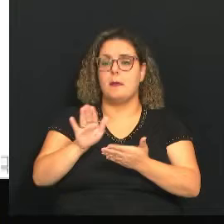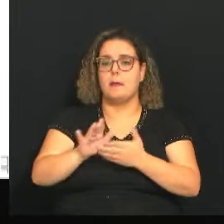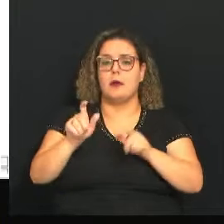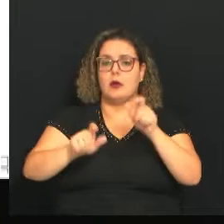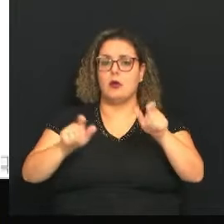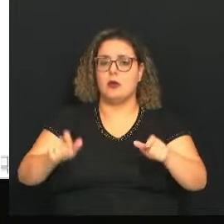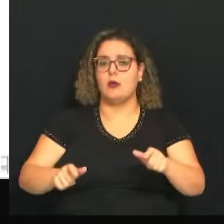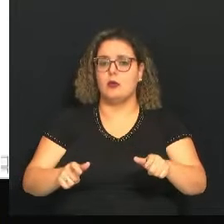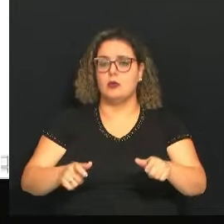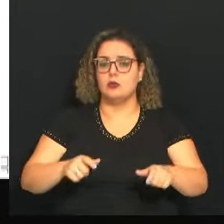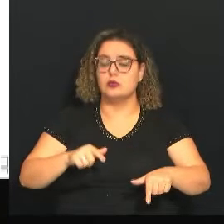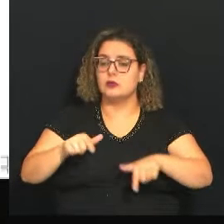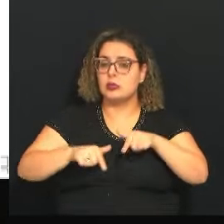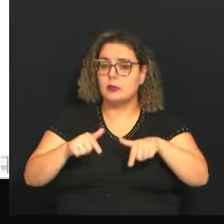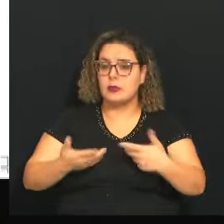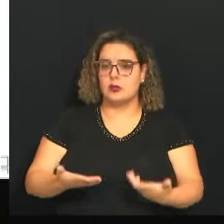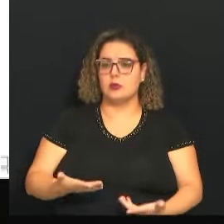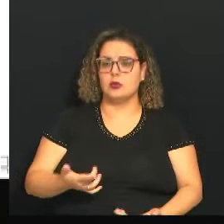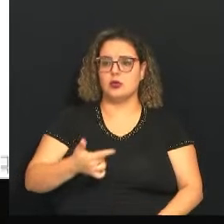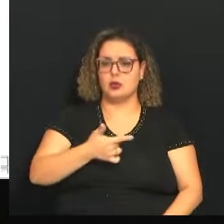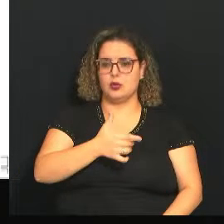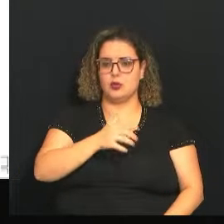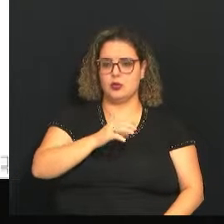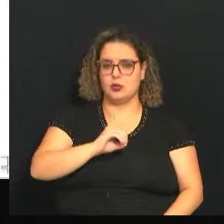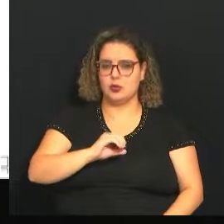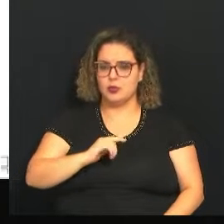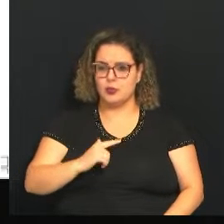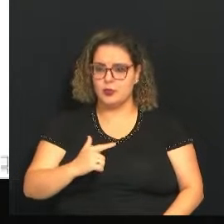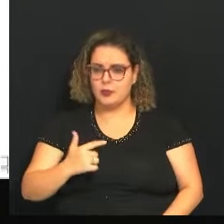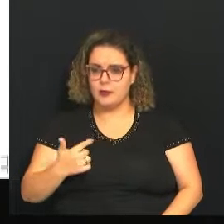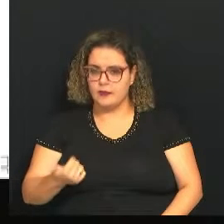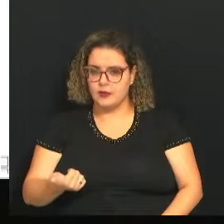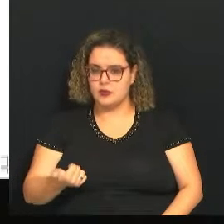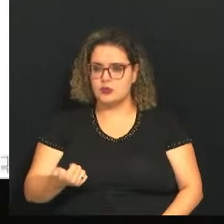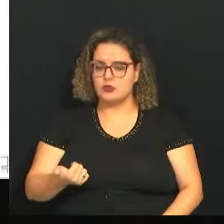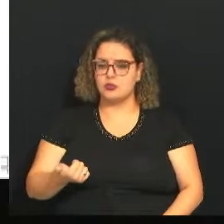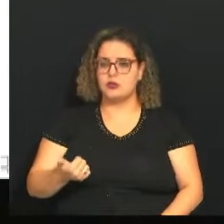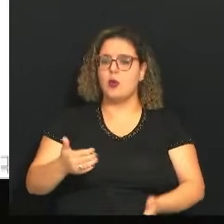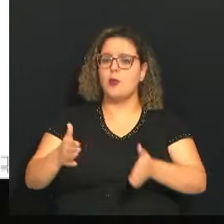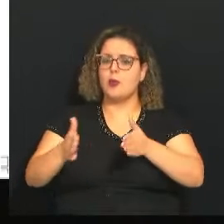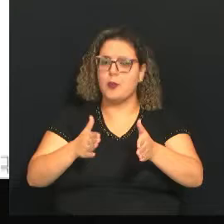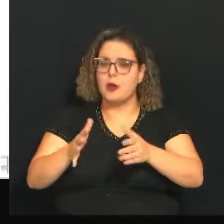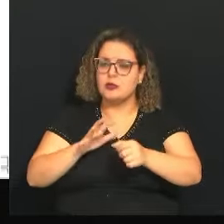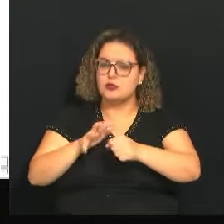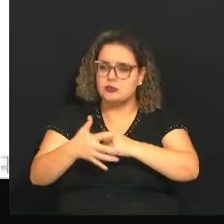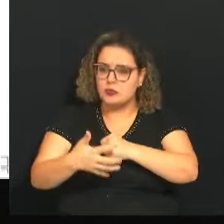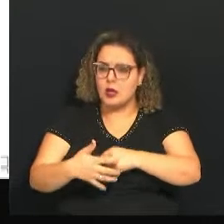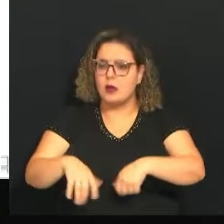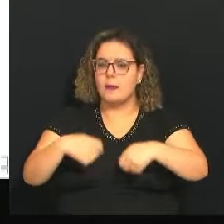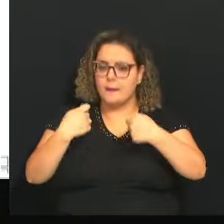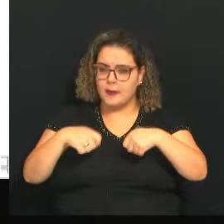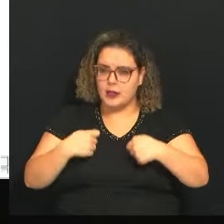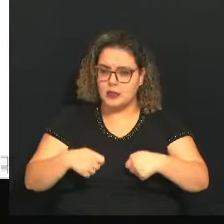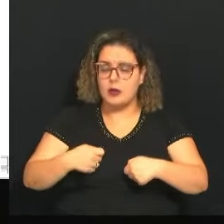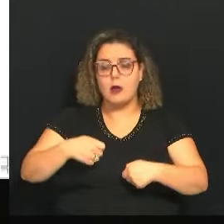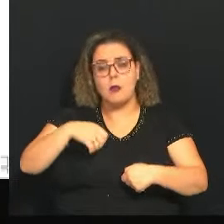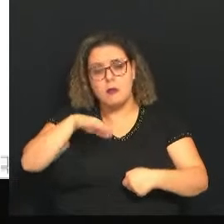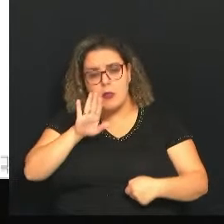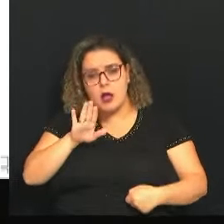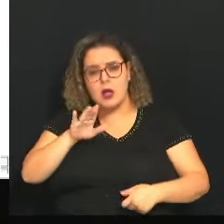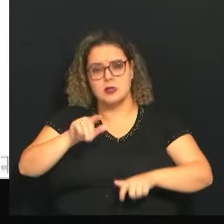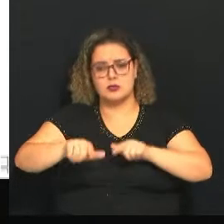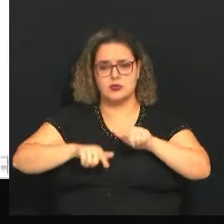Em 2021, em plena pandemia, né? O momento que a gente precisa de mais dos